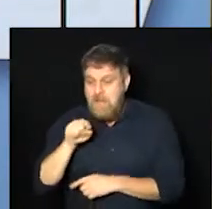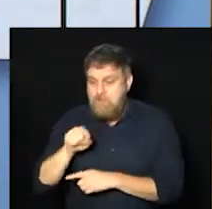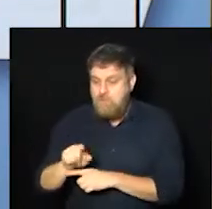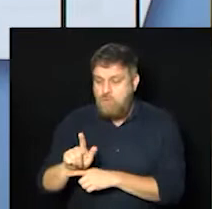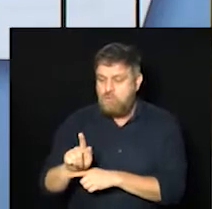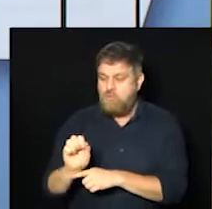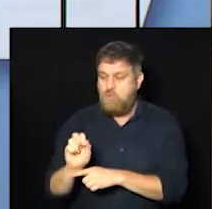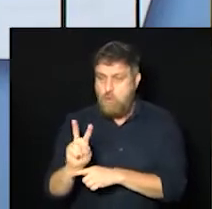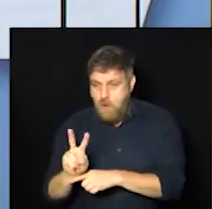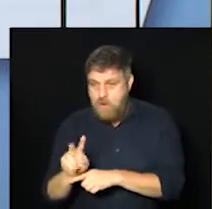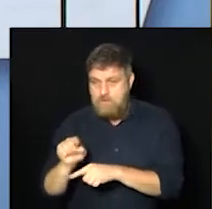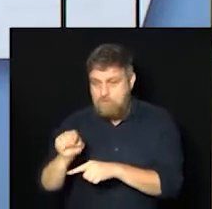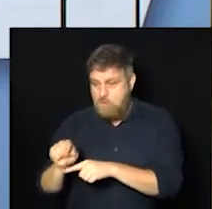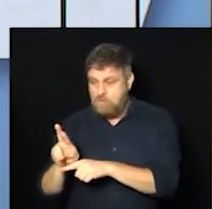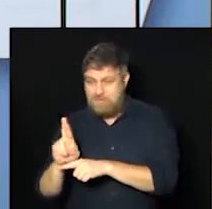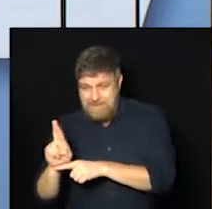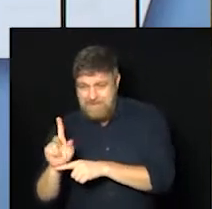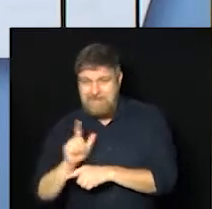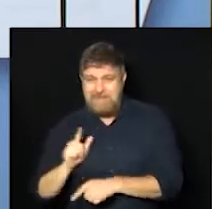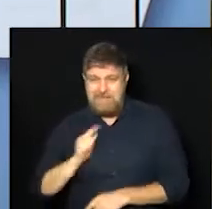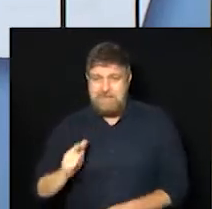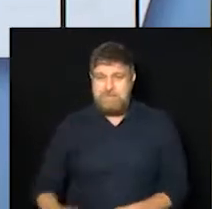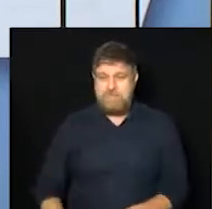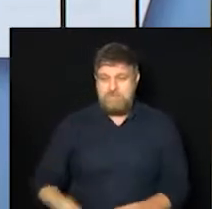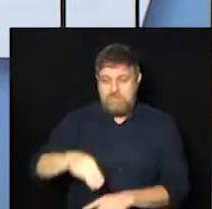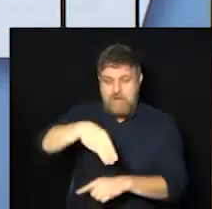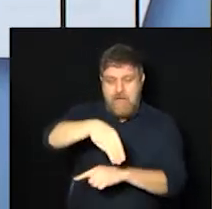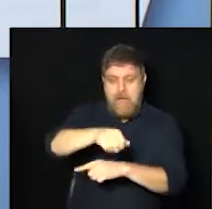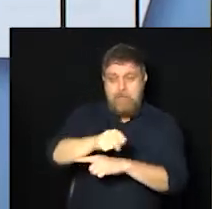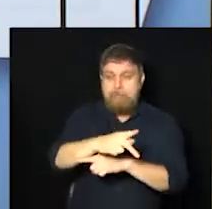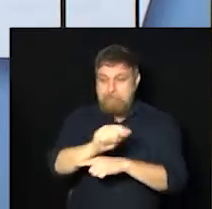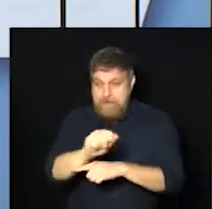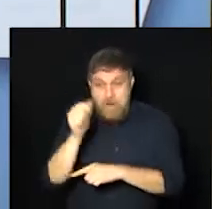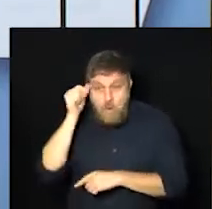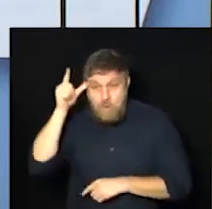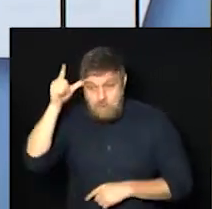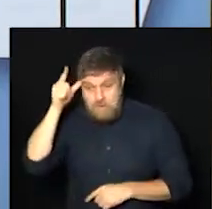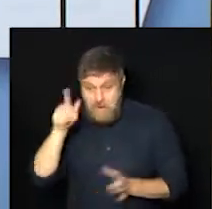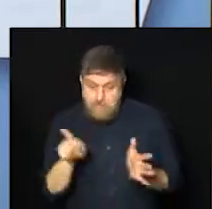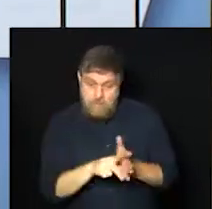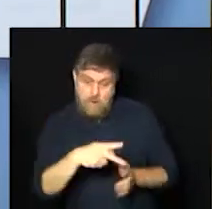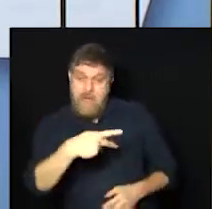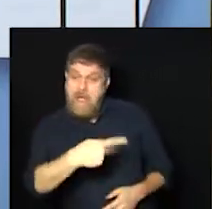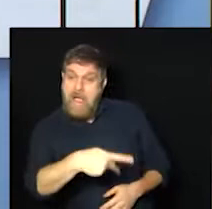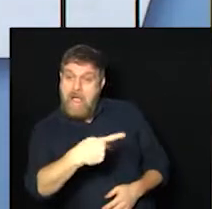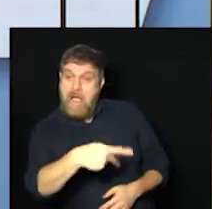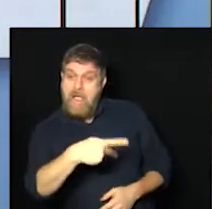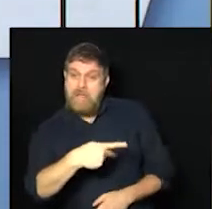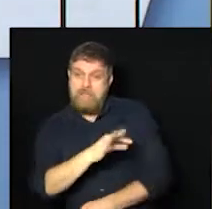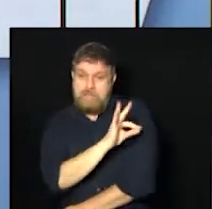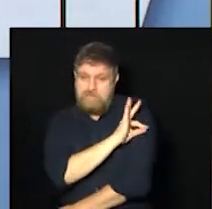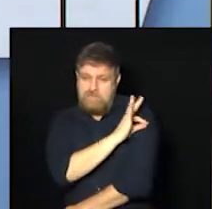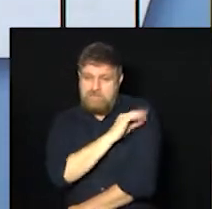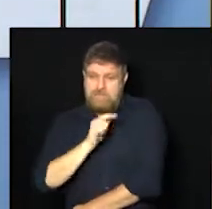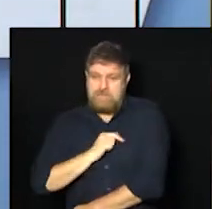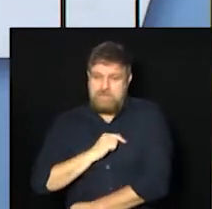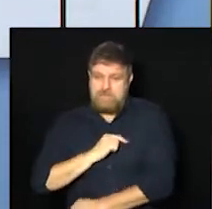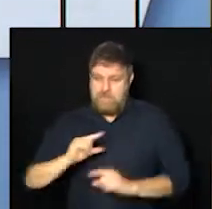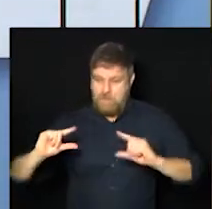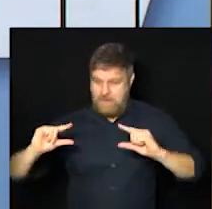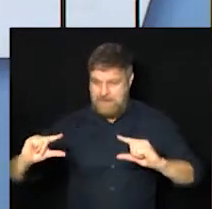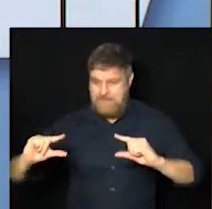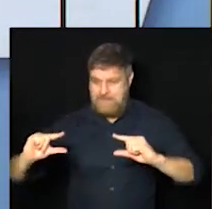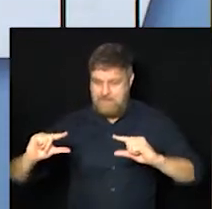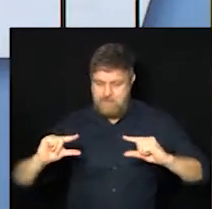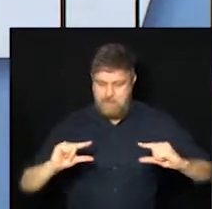mapacultural.campinas.sp.gov.br. É o mapa cultural, ele é da prefeitura aqui da nossa cidade, e aí para você pode, tem lá o link para onde